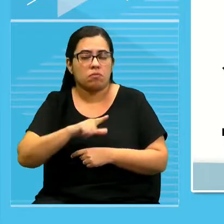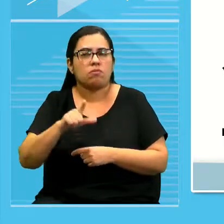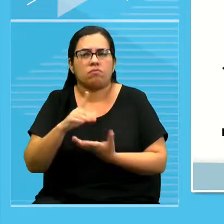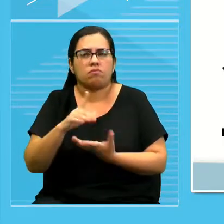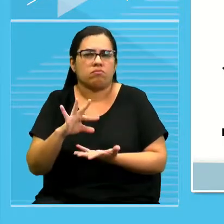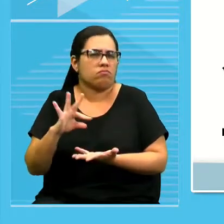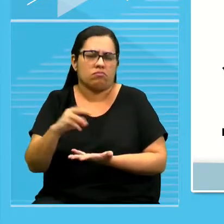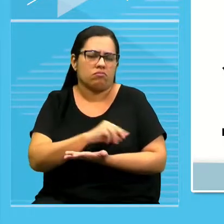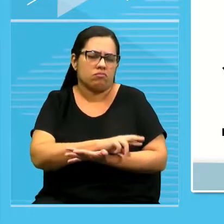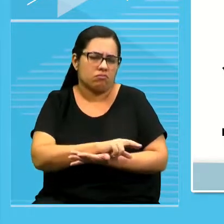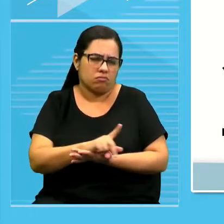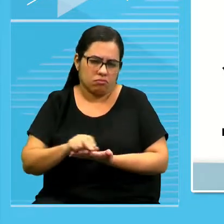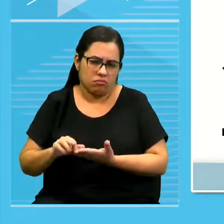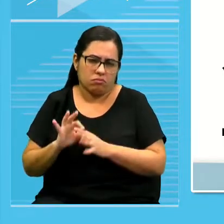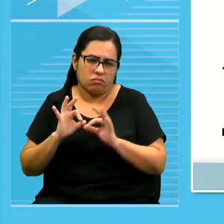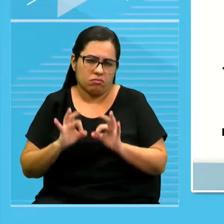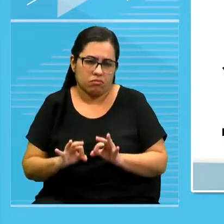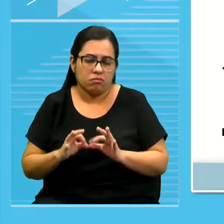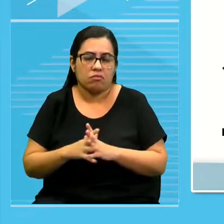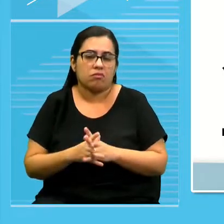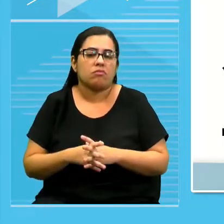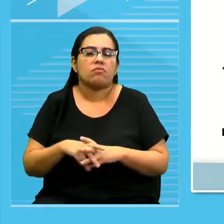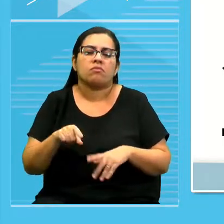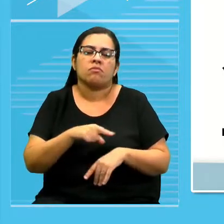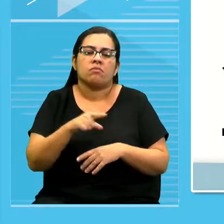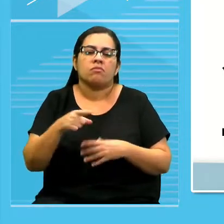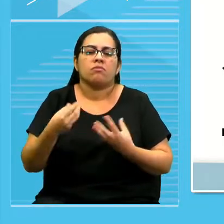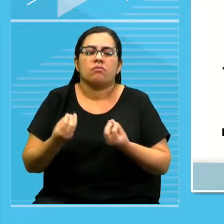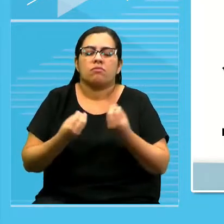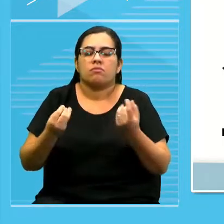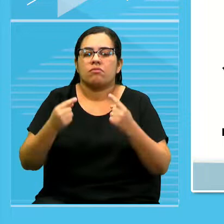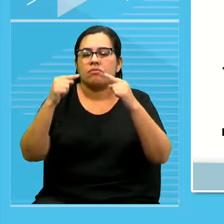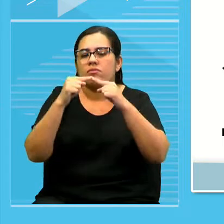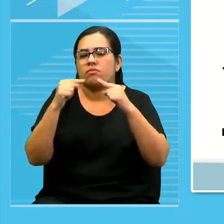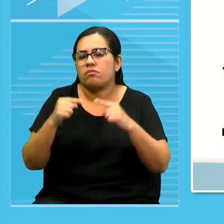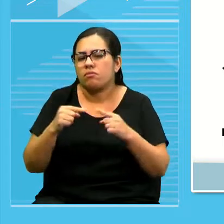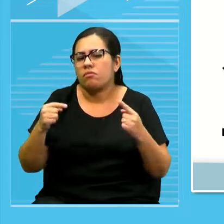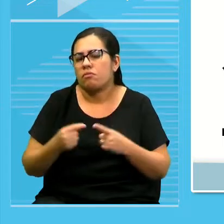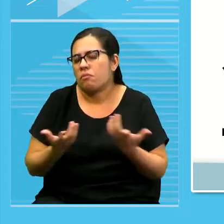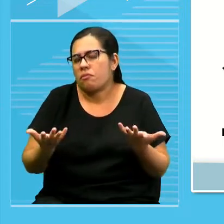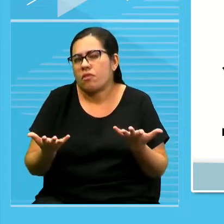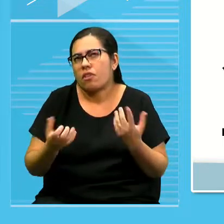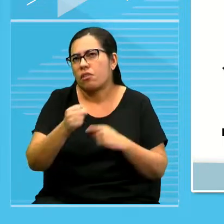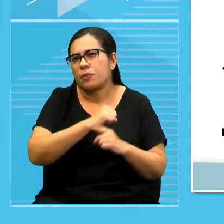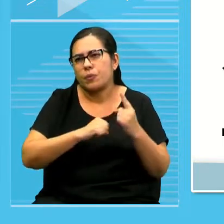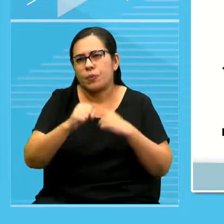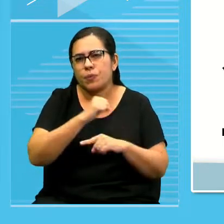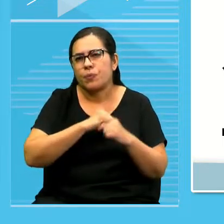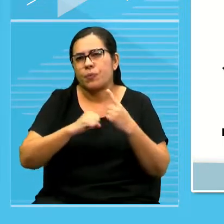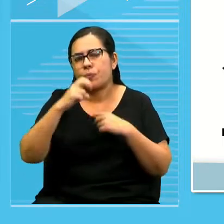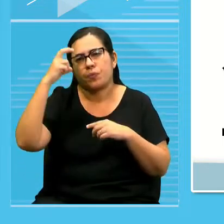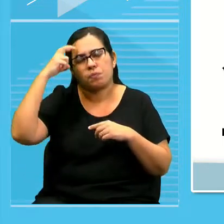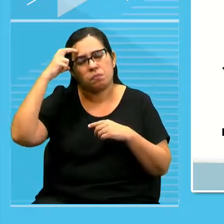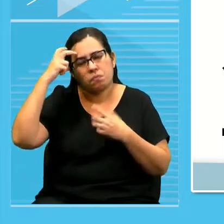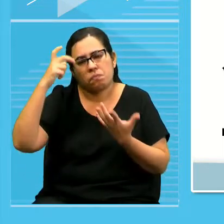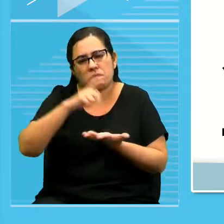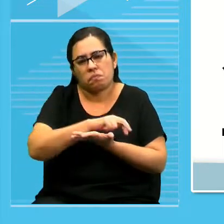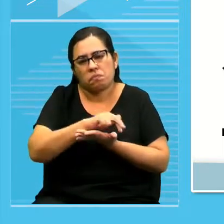conhecimentos atuais né se tu tem uma noção de questões sociais culturais